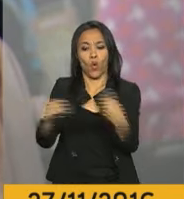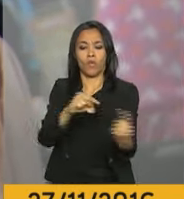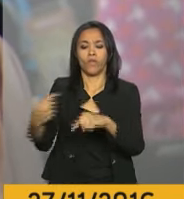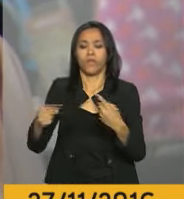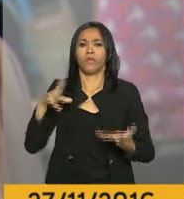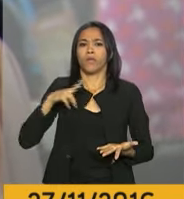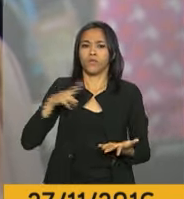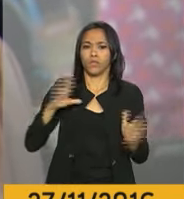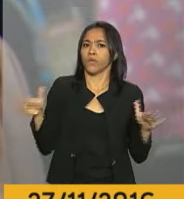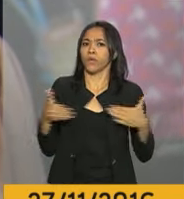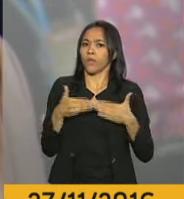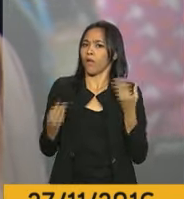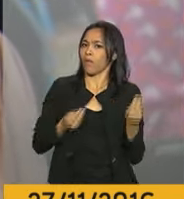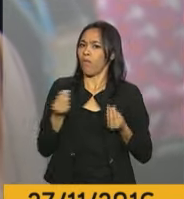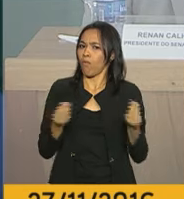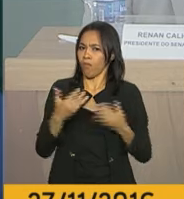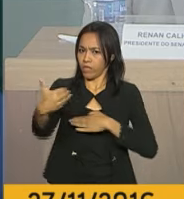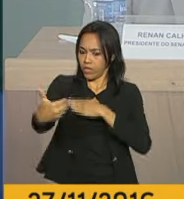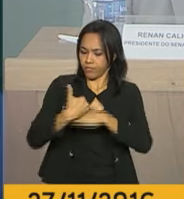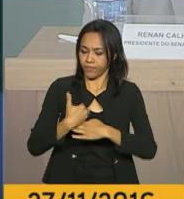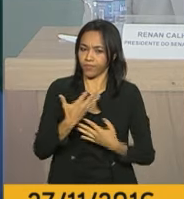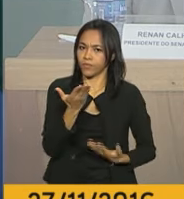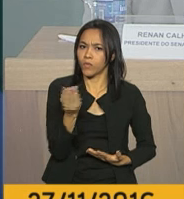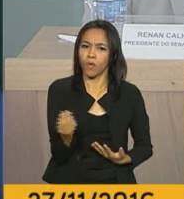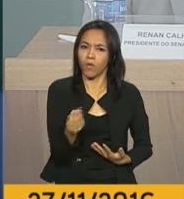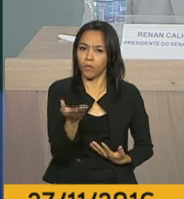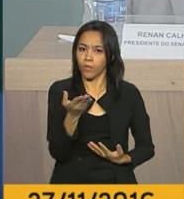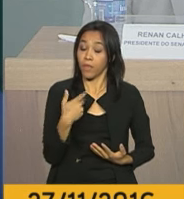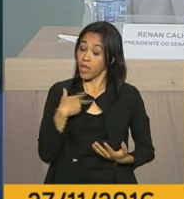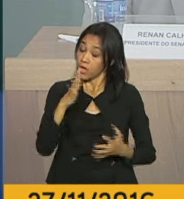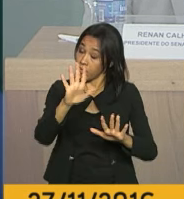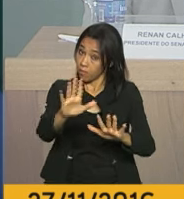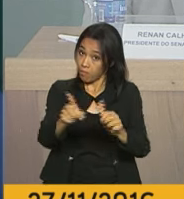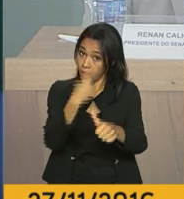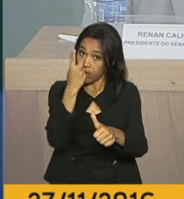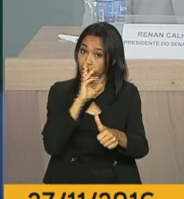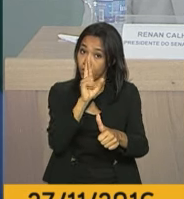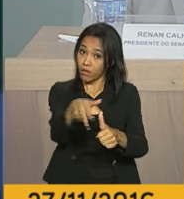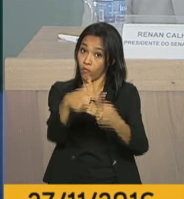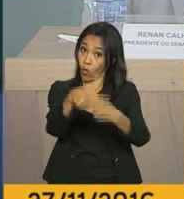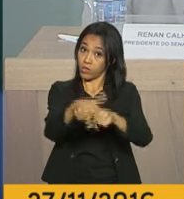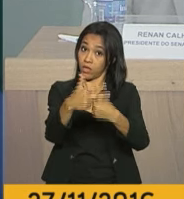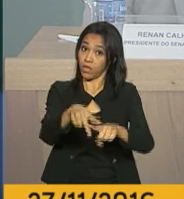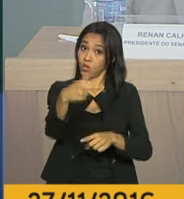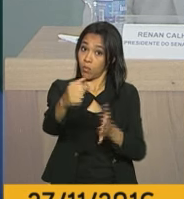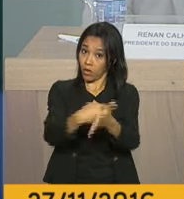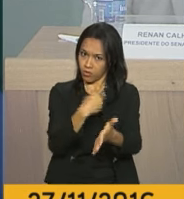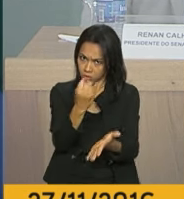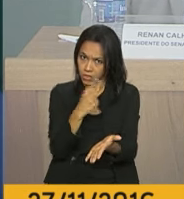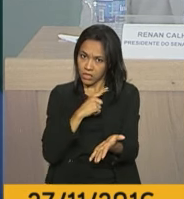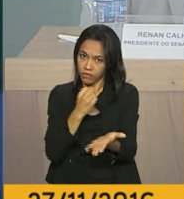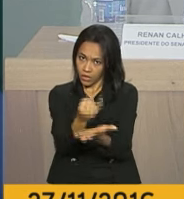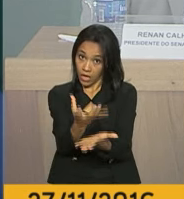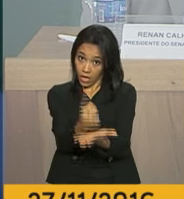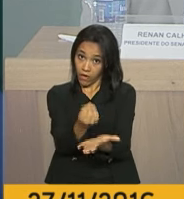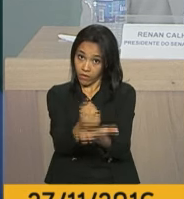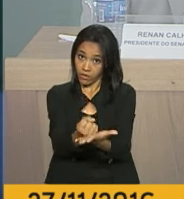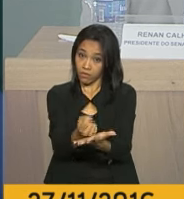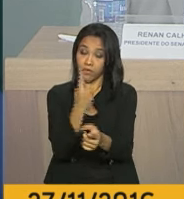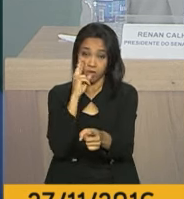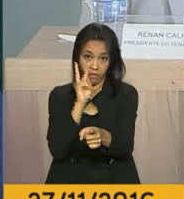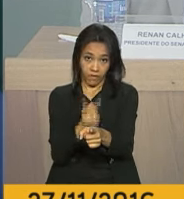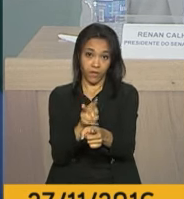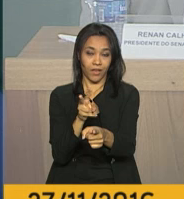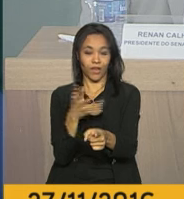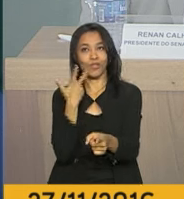justificaria o envolvimento do presidente nessa questão? Bom, em primeiro lugar, vou consertar a sua pergunta. Se você estiver gravando, você verá, que